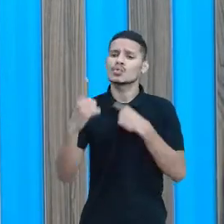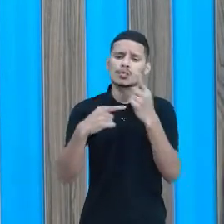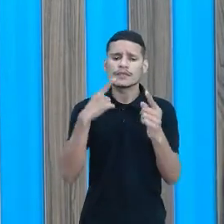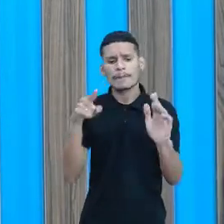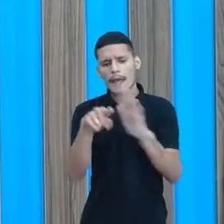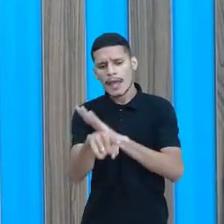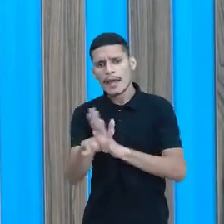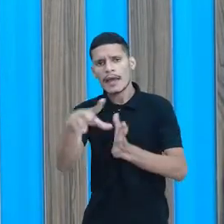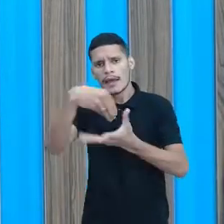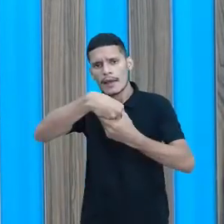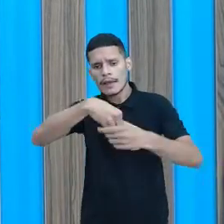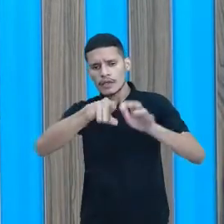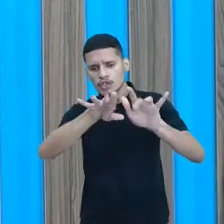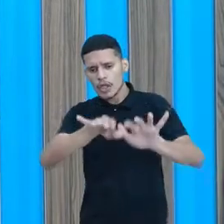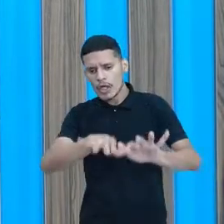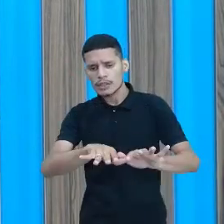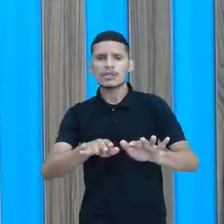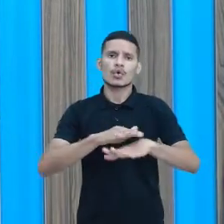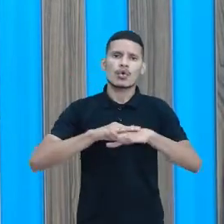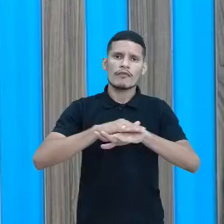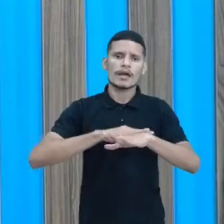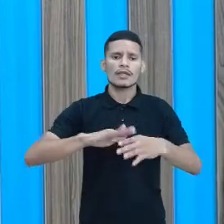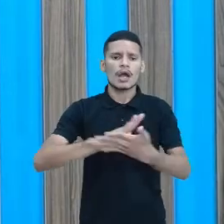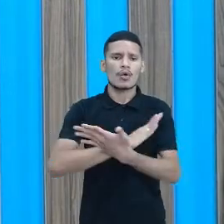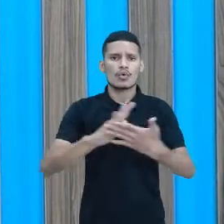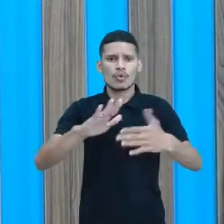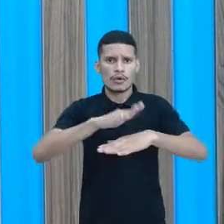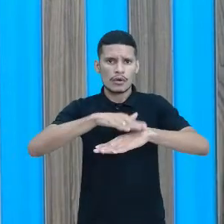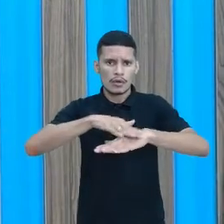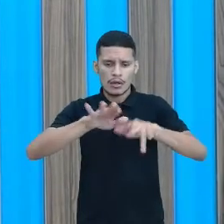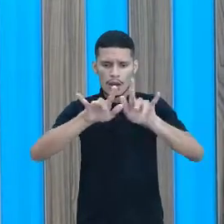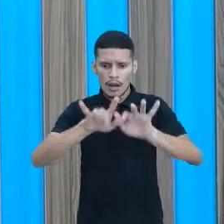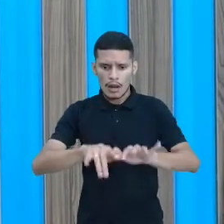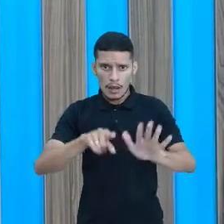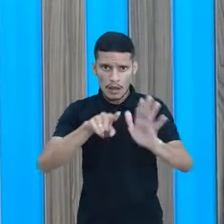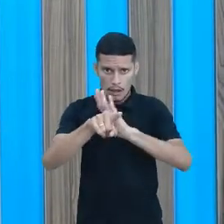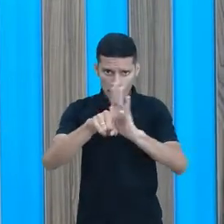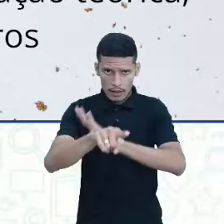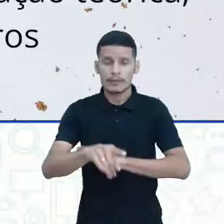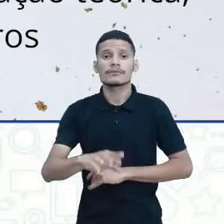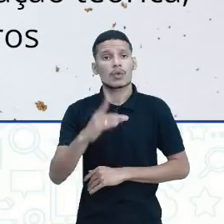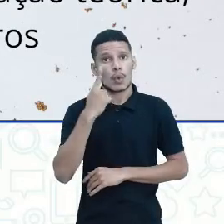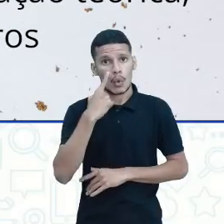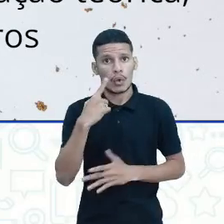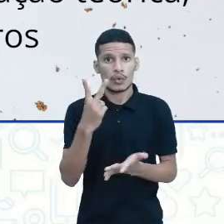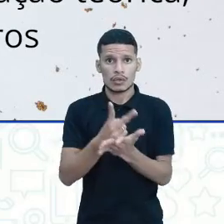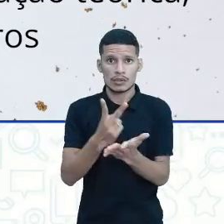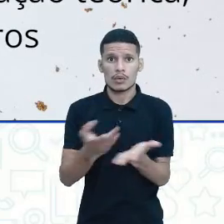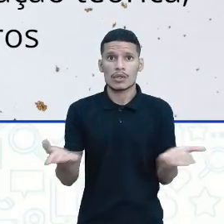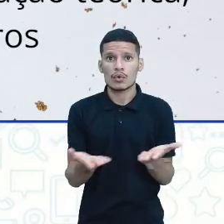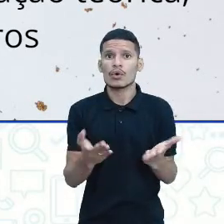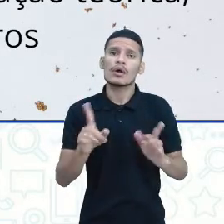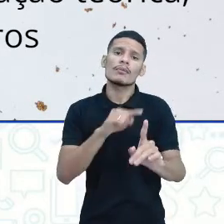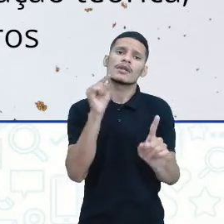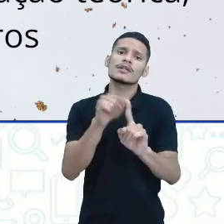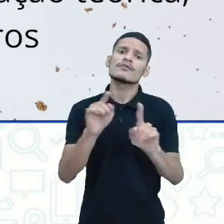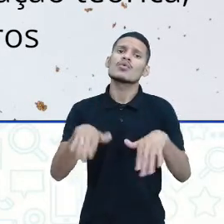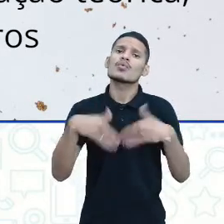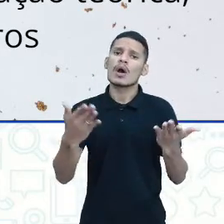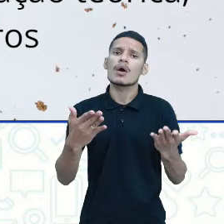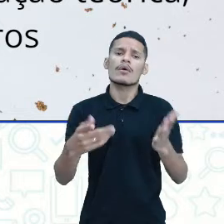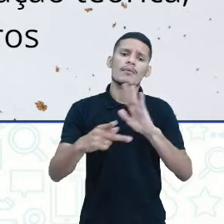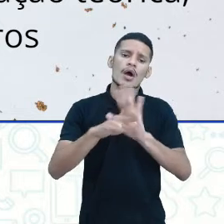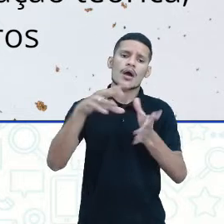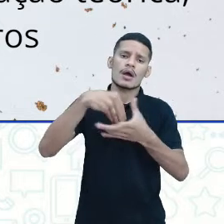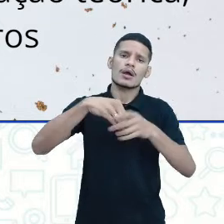para que a gente converse assuntos pontuais, certo? Vamos lá, dando continuidade aqui. Quais são os objetivos comuns ao